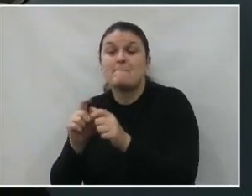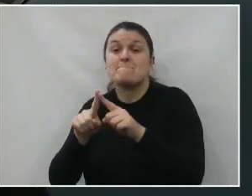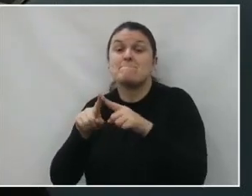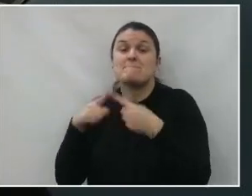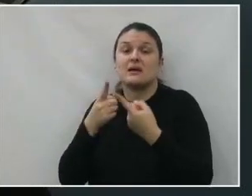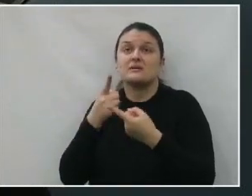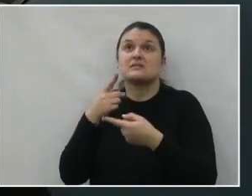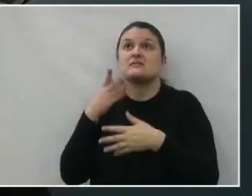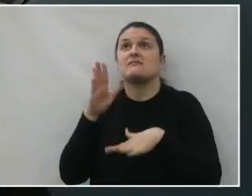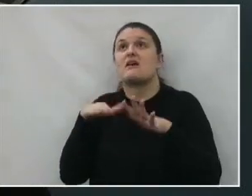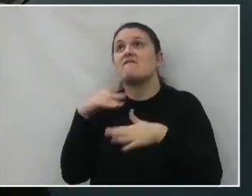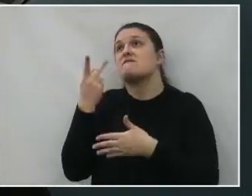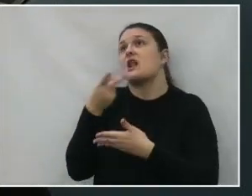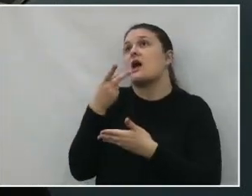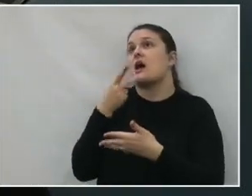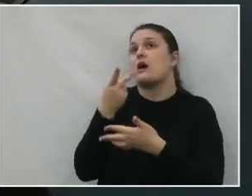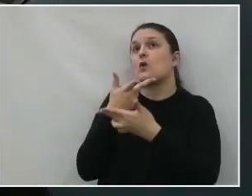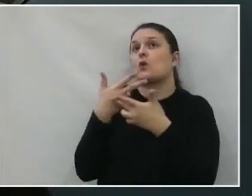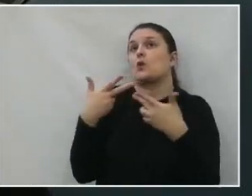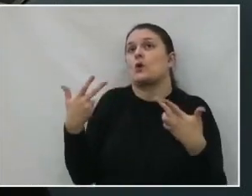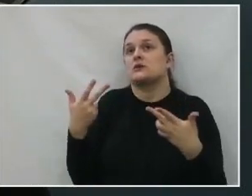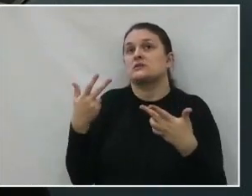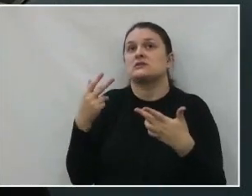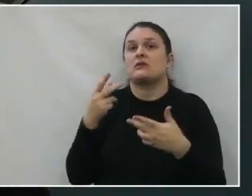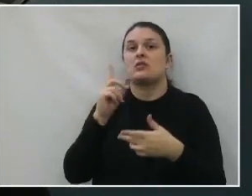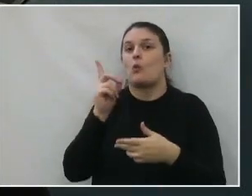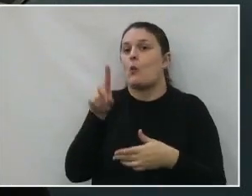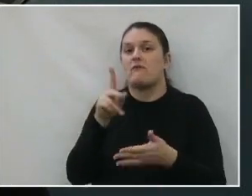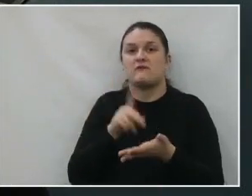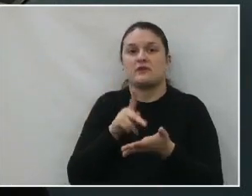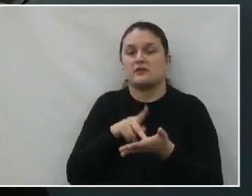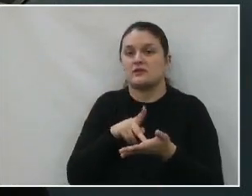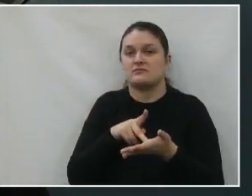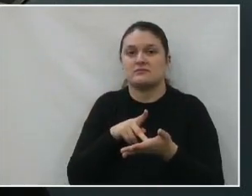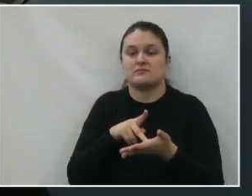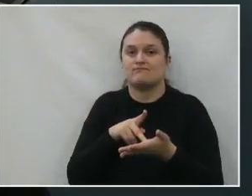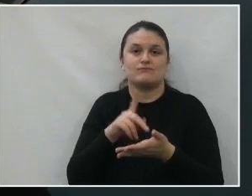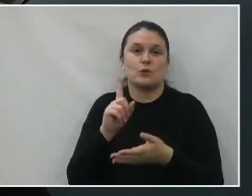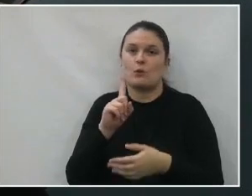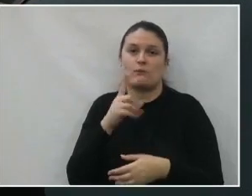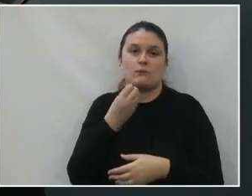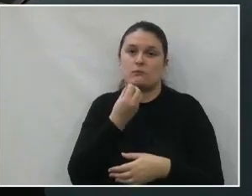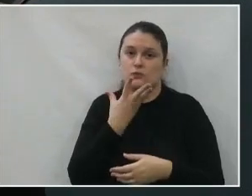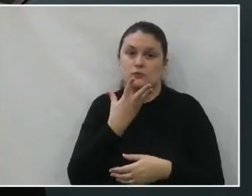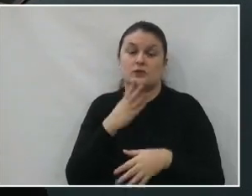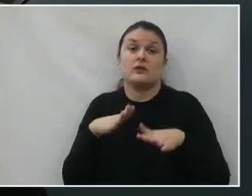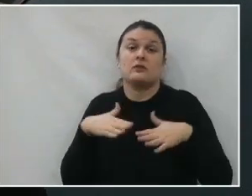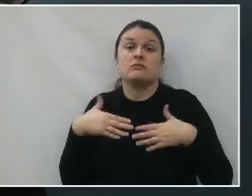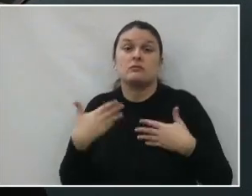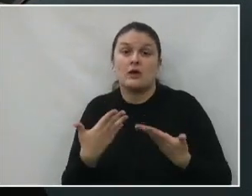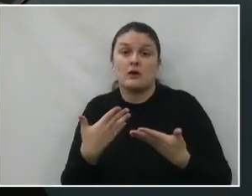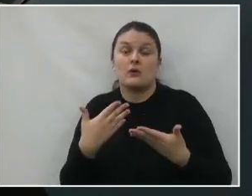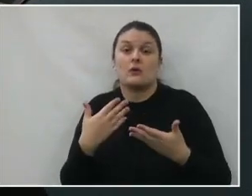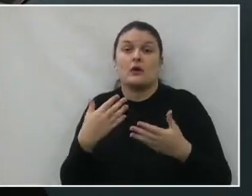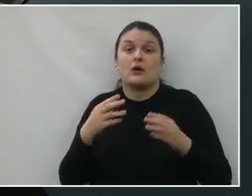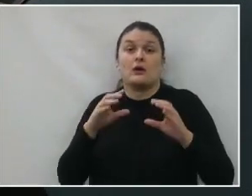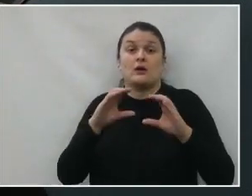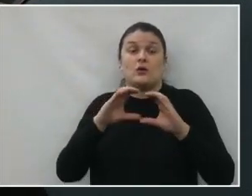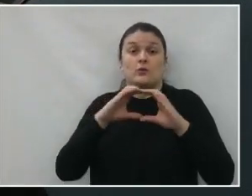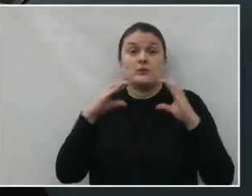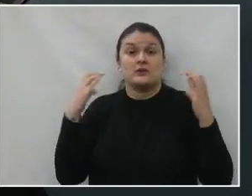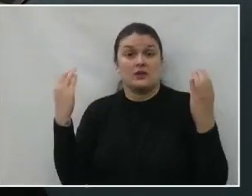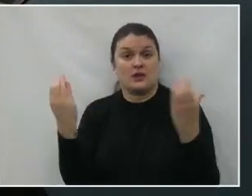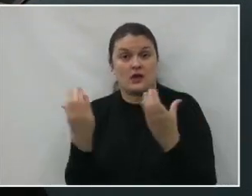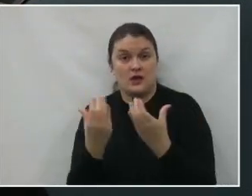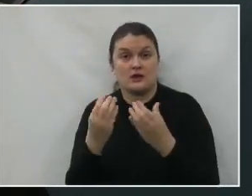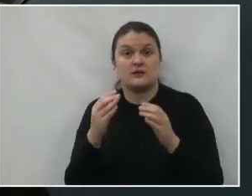aí coisas que não são verdades, isso não é bom. Então, a comunidade Nossa Senhora das